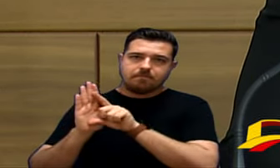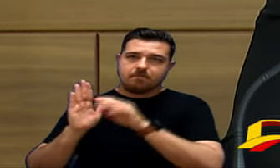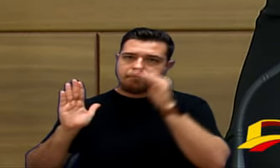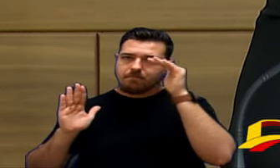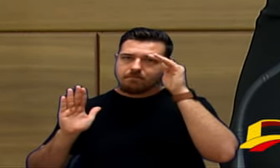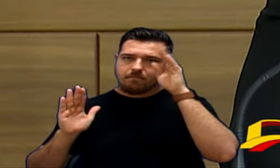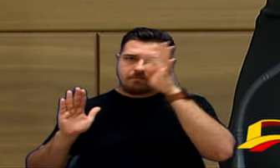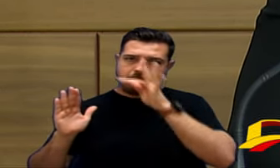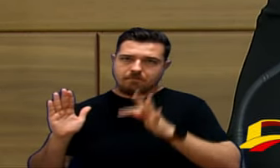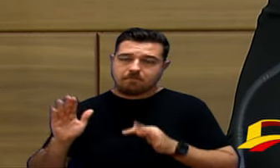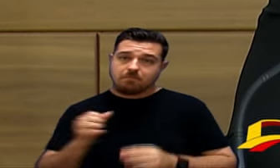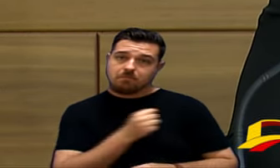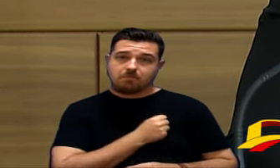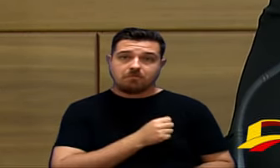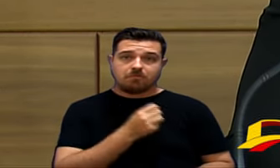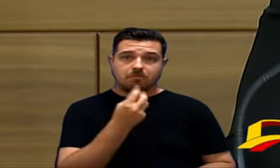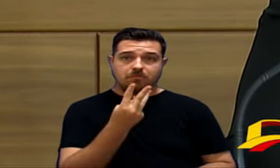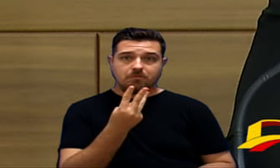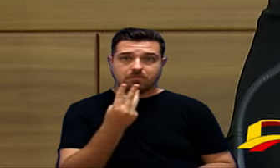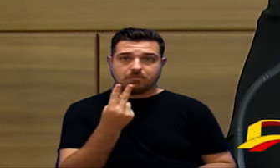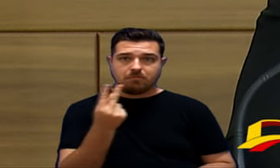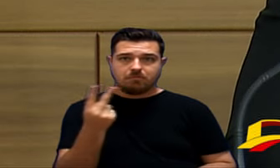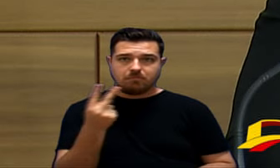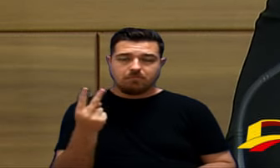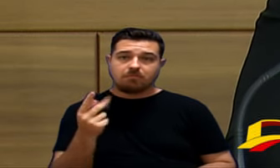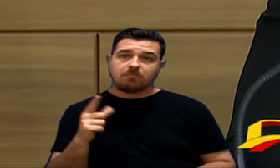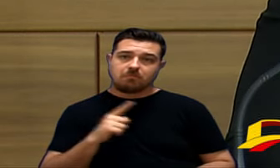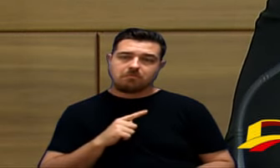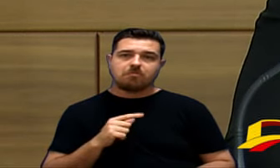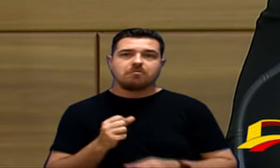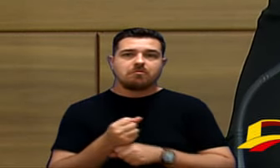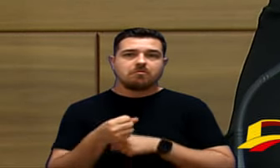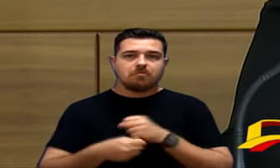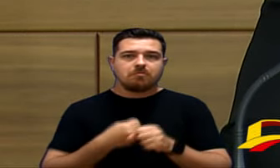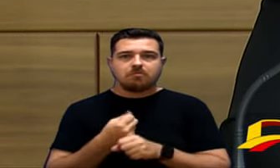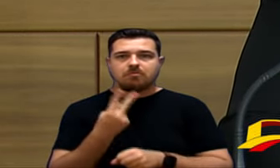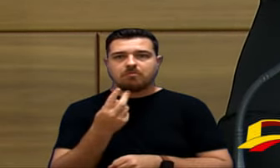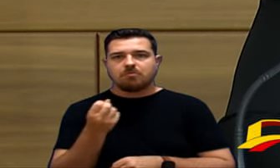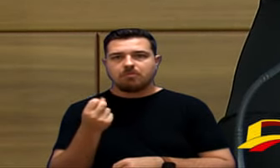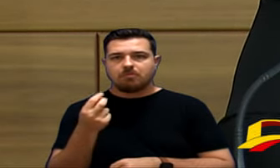lei 13.022 lei 13022 de 2014